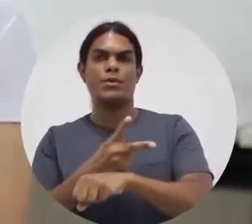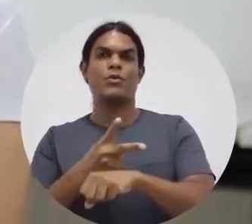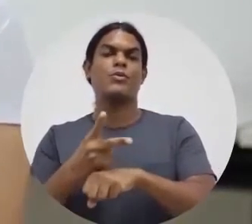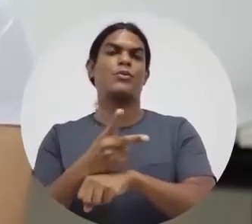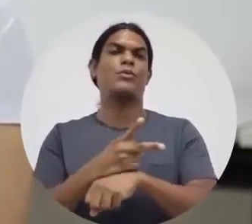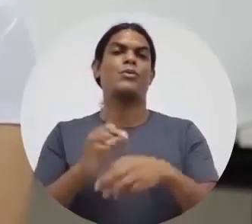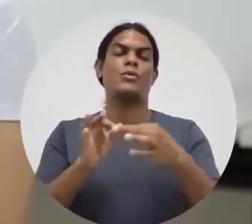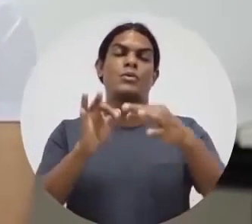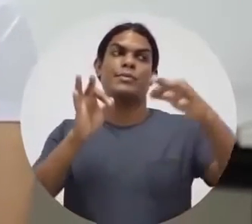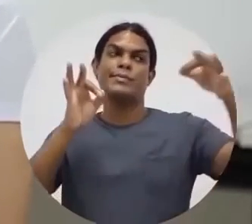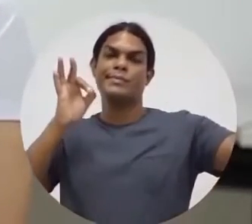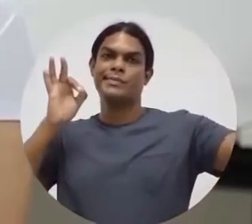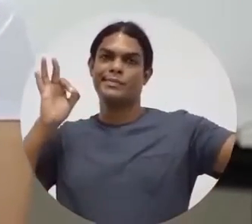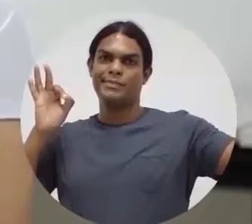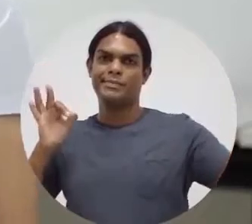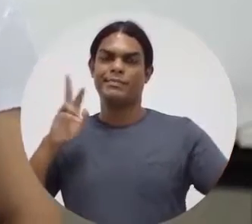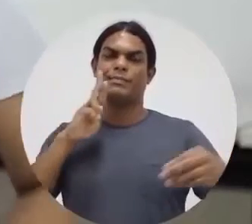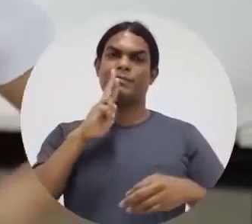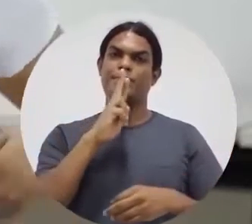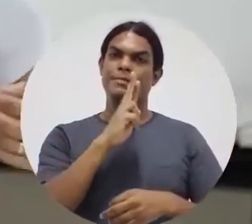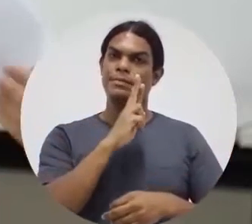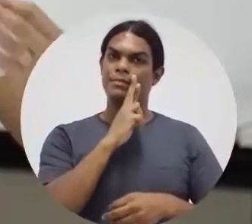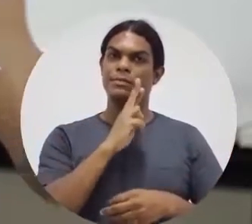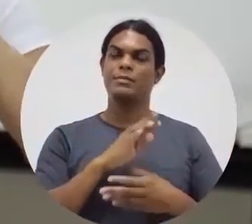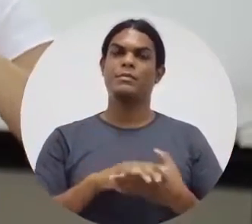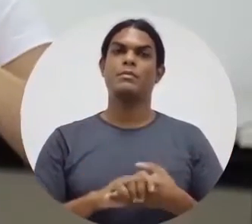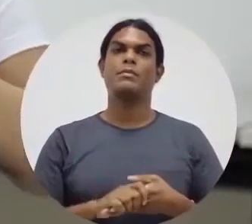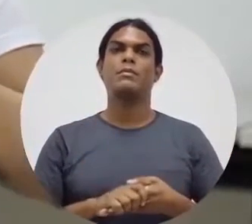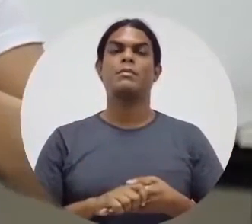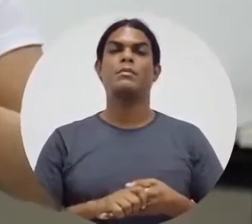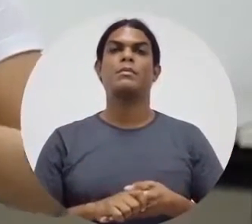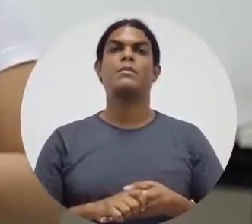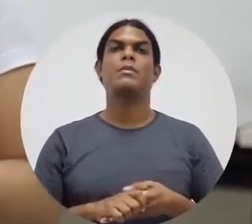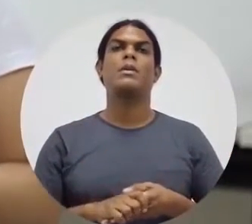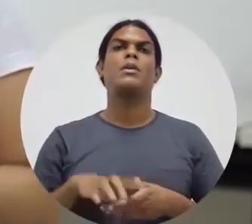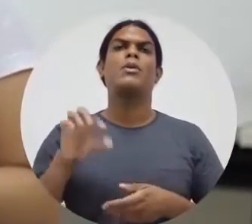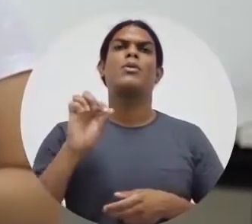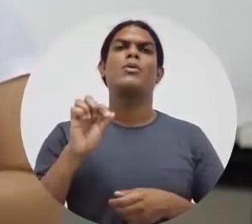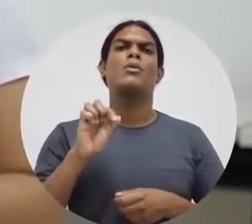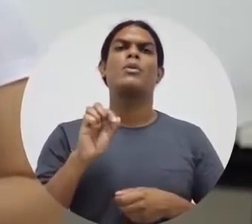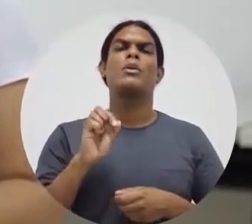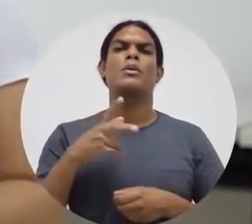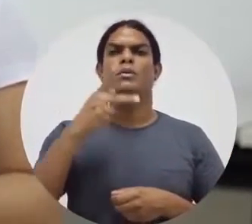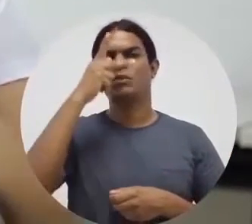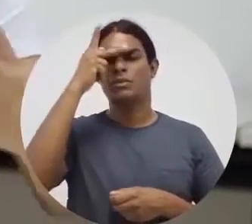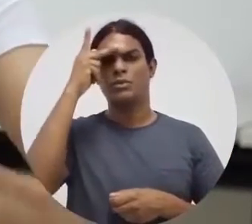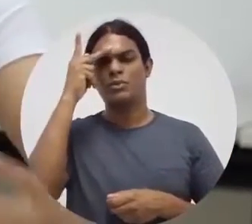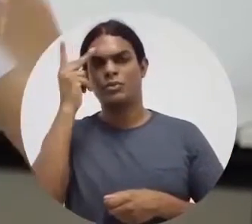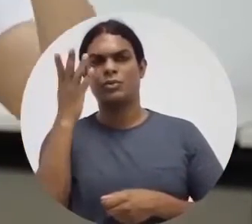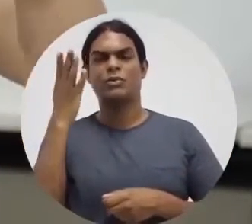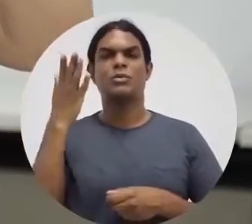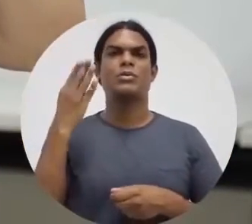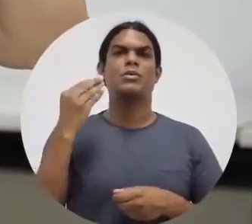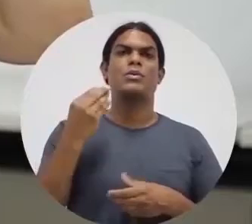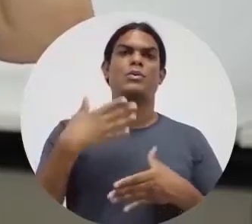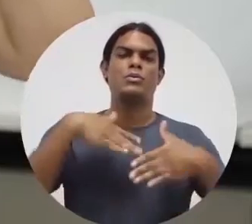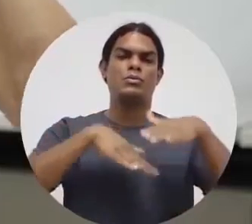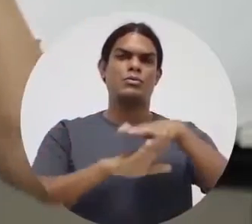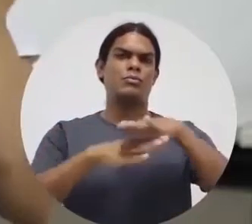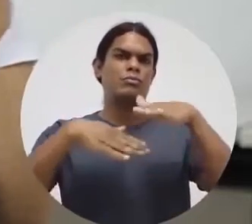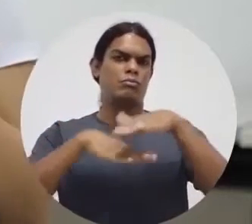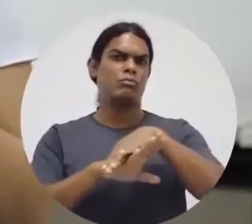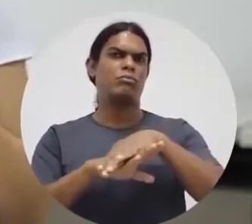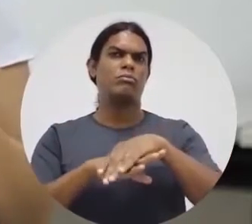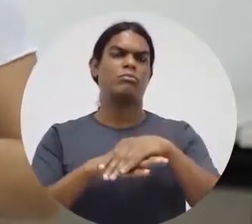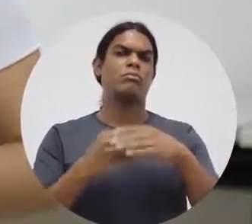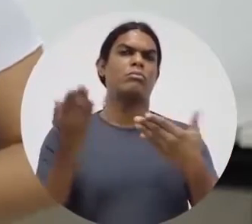distâncias para ir atrás de um restaurante. Então, qual é o público-alvo do McDonald's no Brasil? O público-alvo do McDonald's no Brasil são